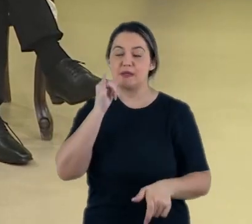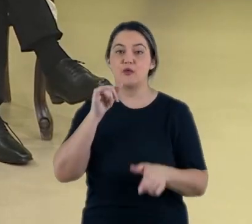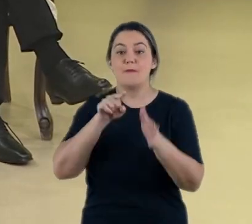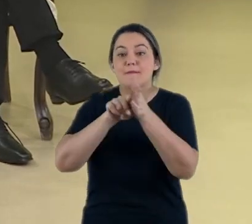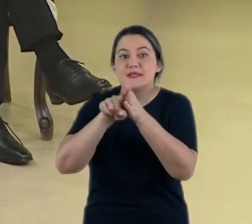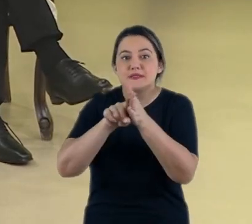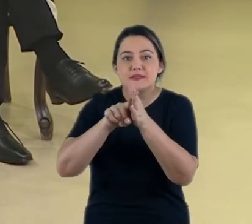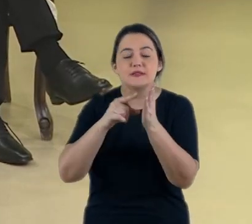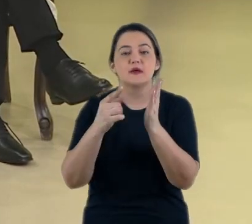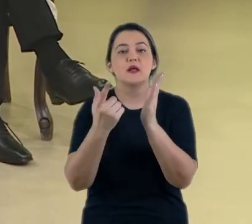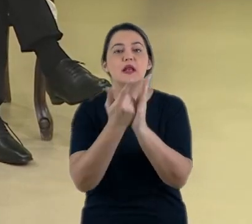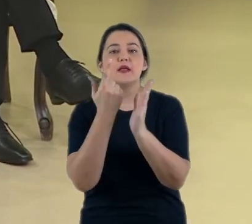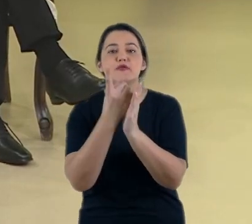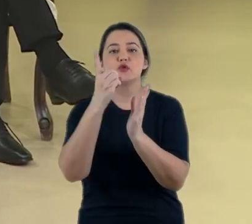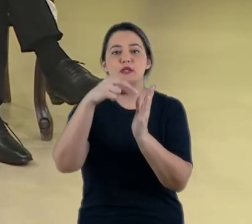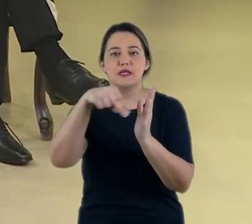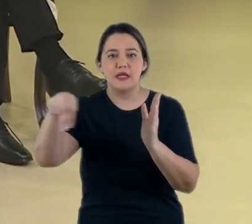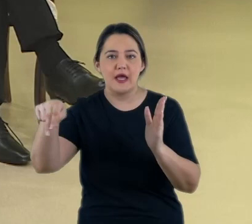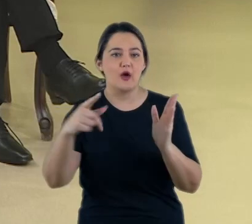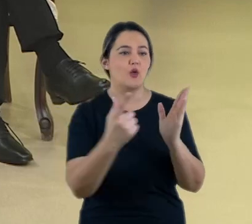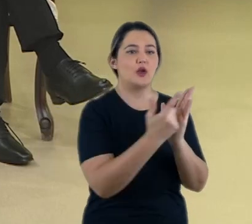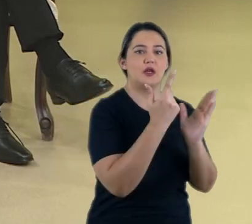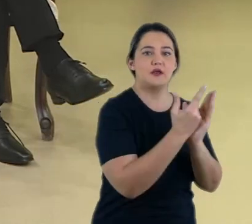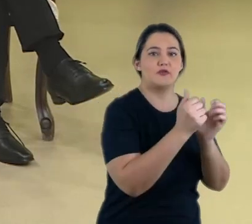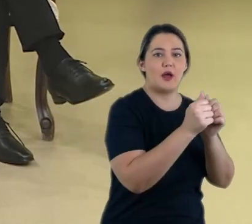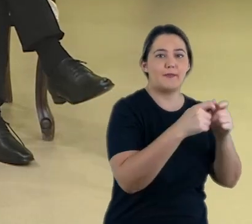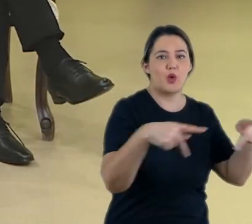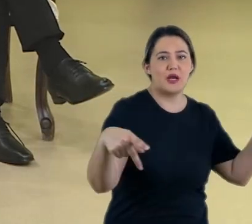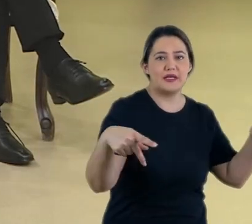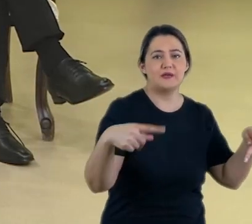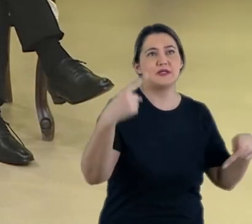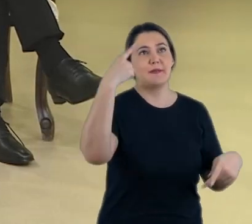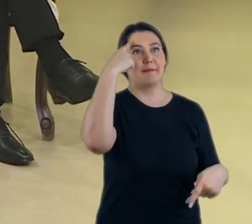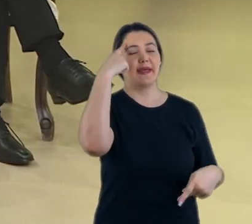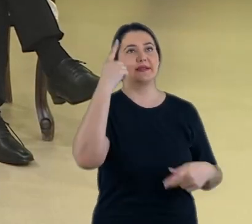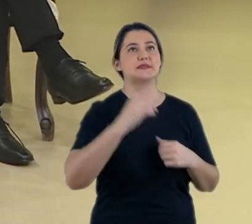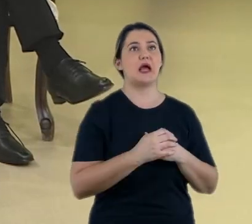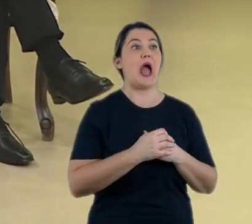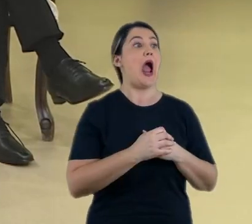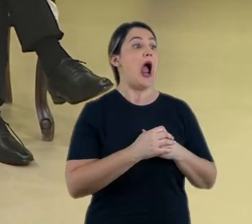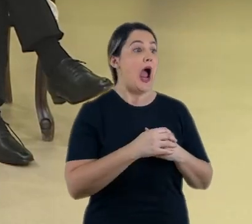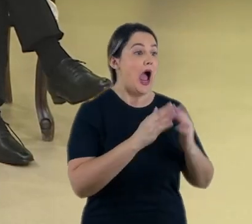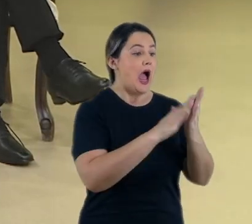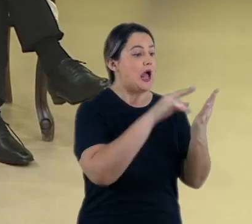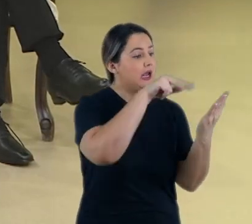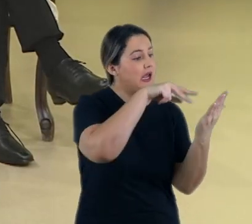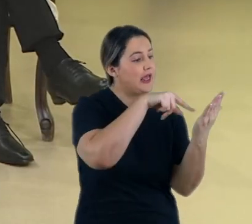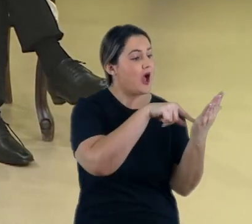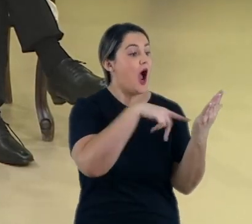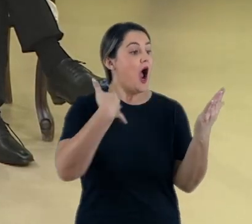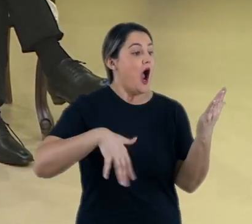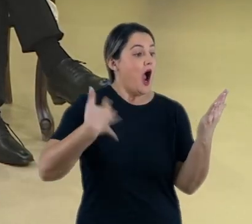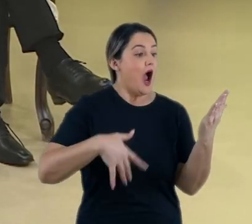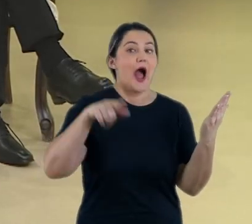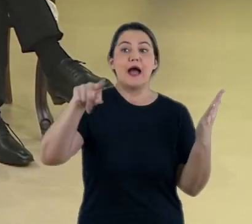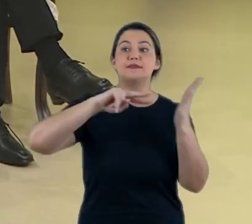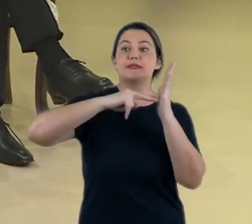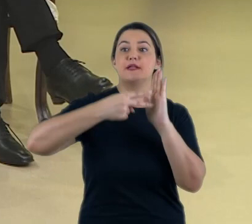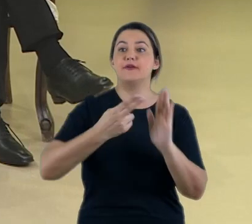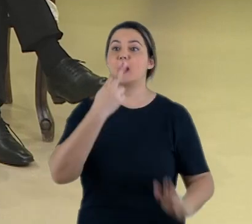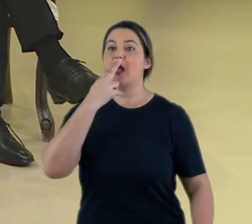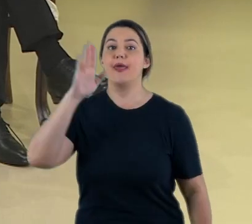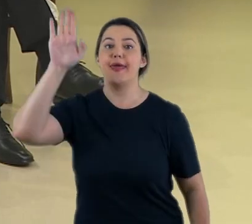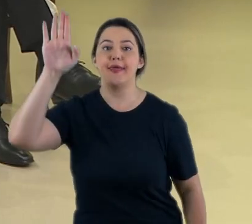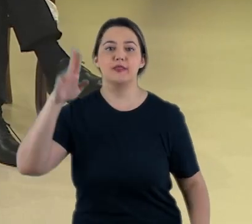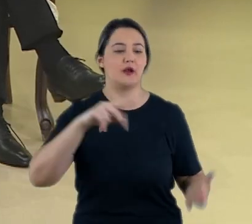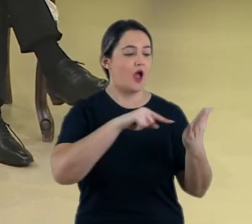de Apocalipse e apontando a esmo para qualquer ditador, qualquer guerra do mundo, qualquer ação militar. Isto